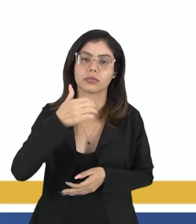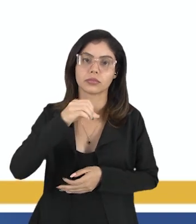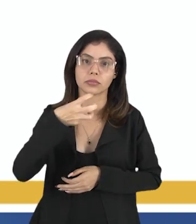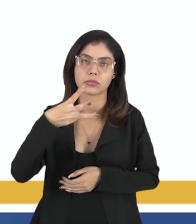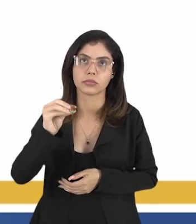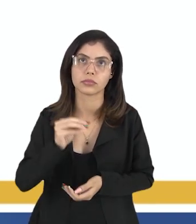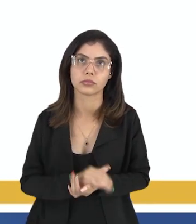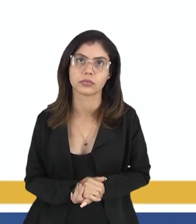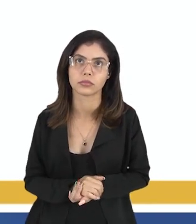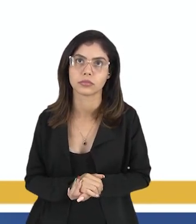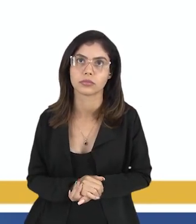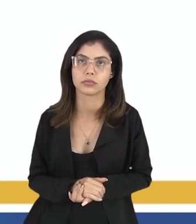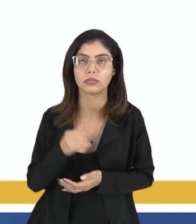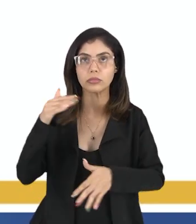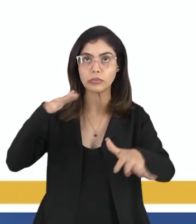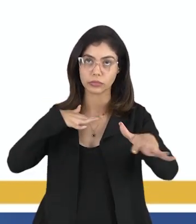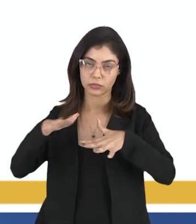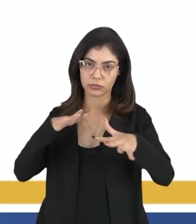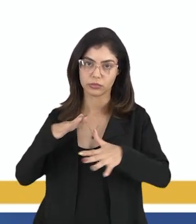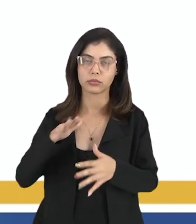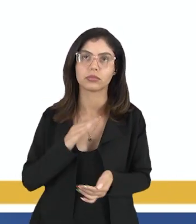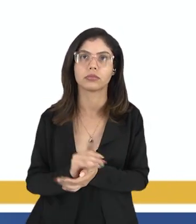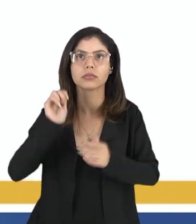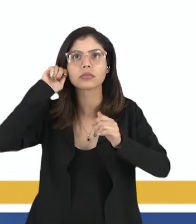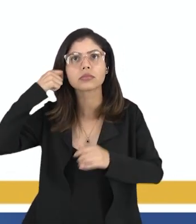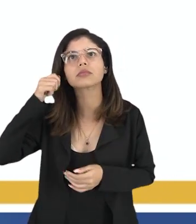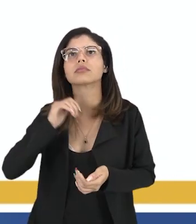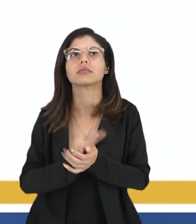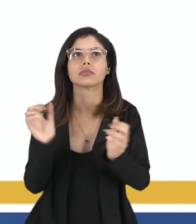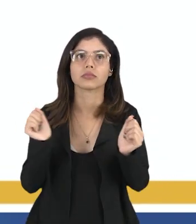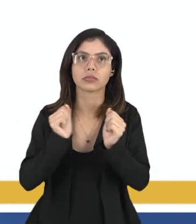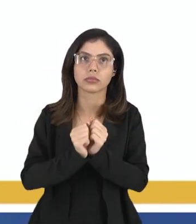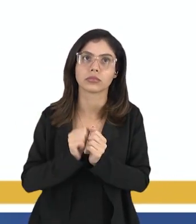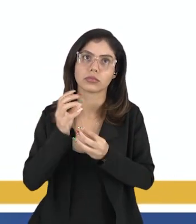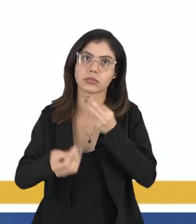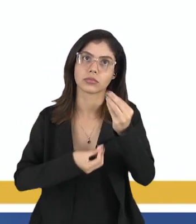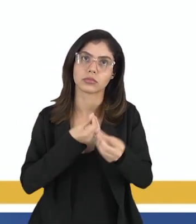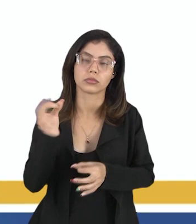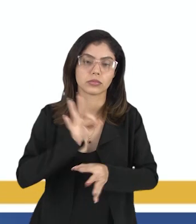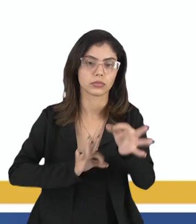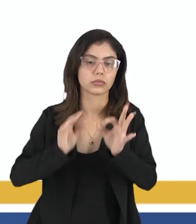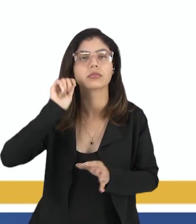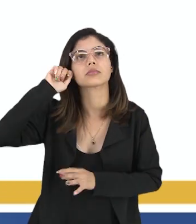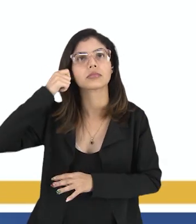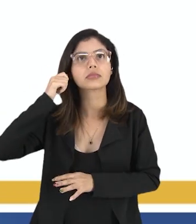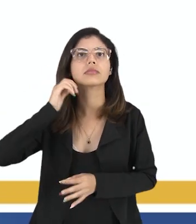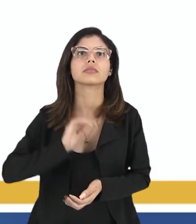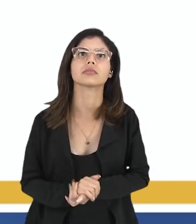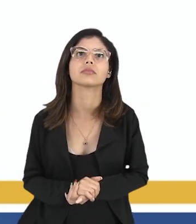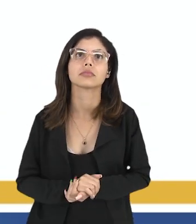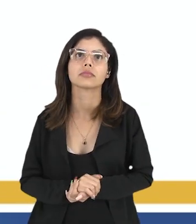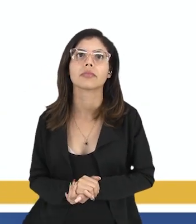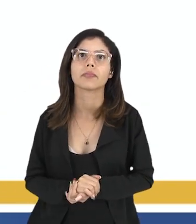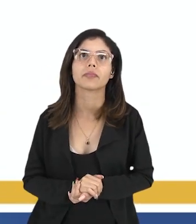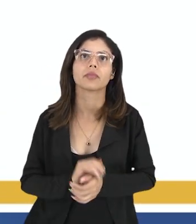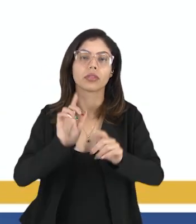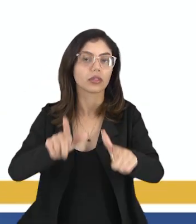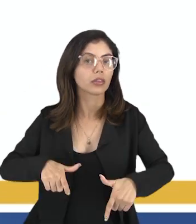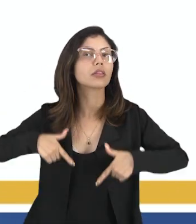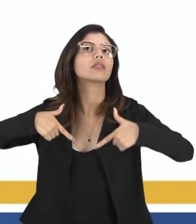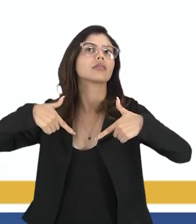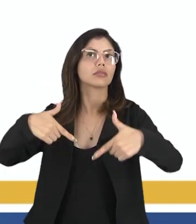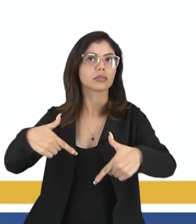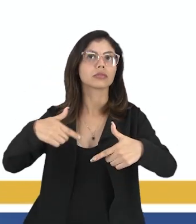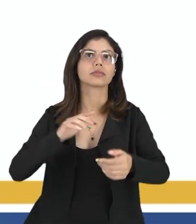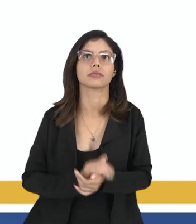de 1930. Por um lado, o movimento negro unificado, assim como as demais organizações negras, priorizaram em